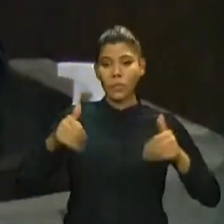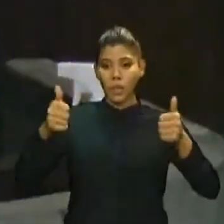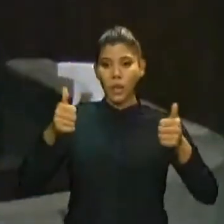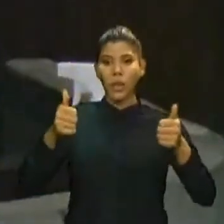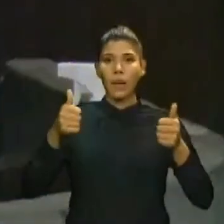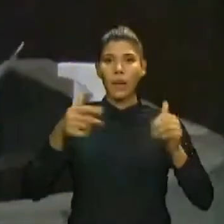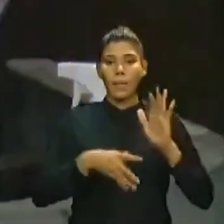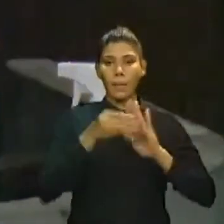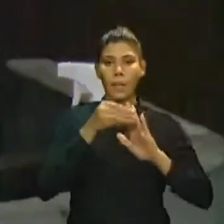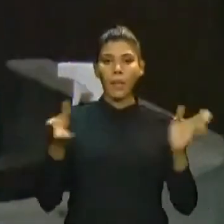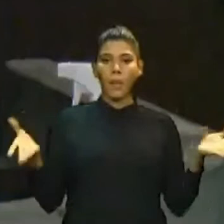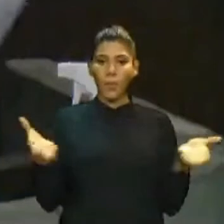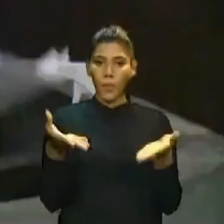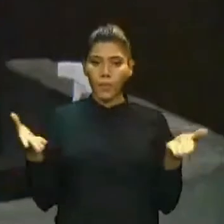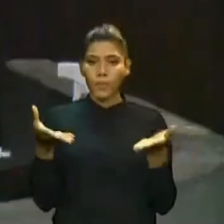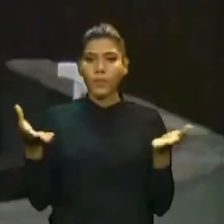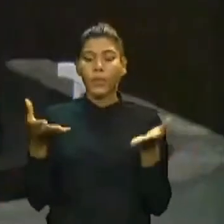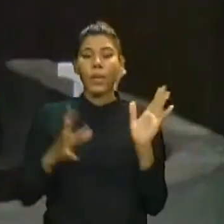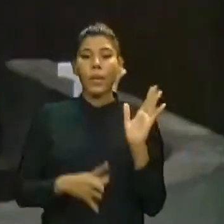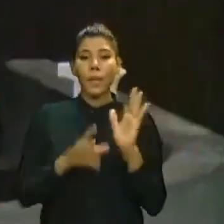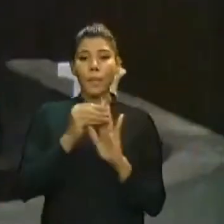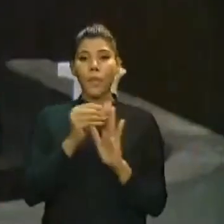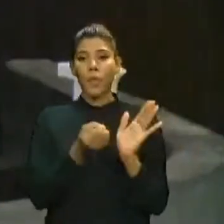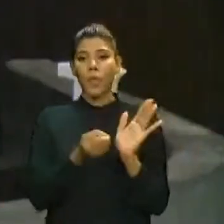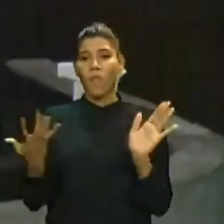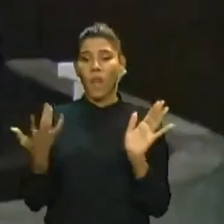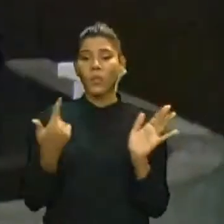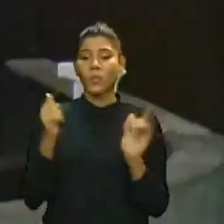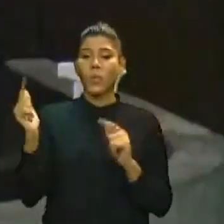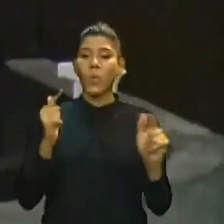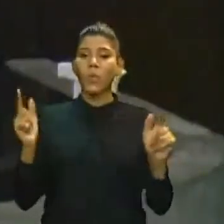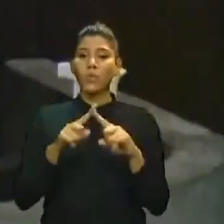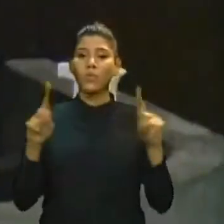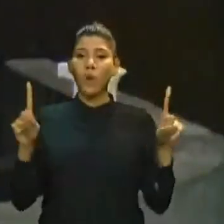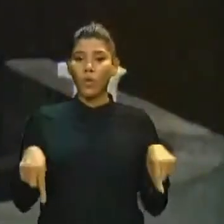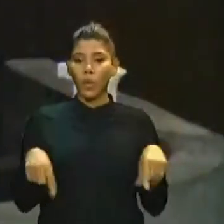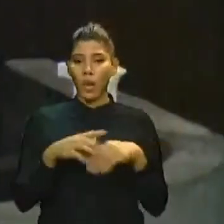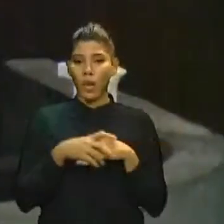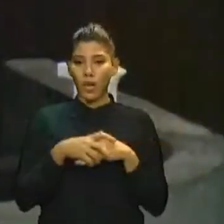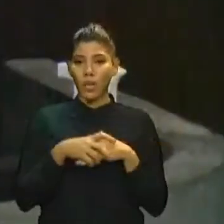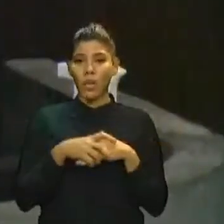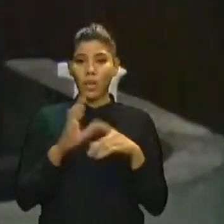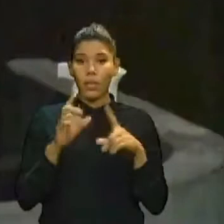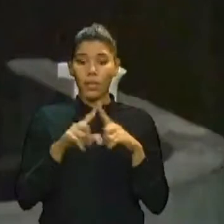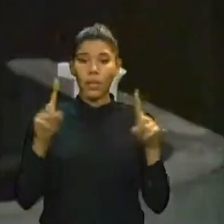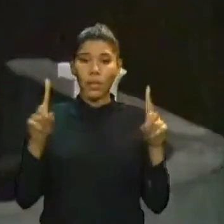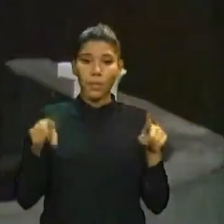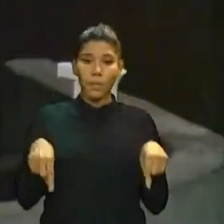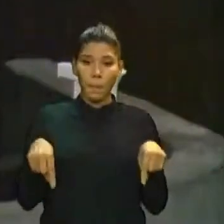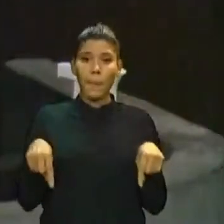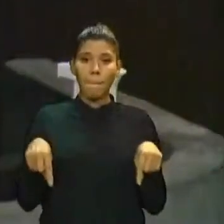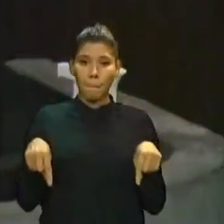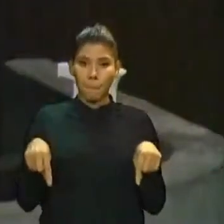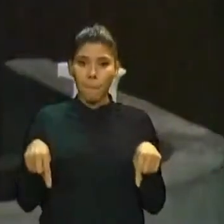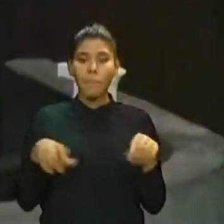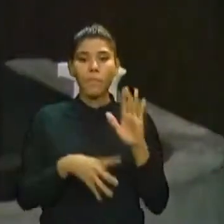hoje, como aprovamos emendas similares em vários outros projetos do governo, e inclusive projetos